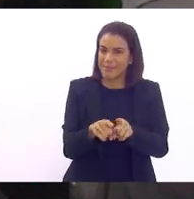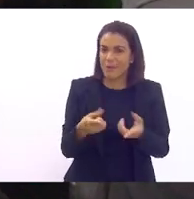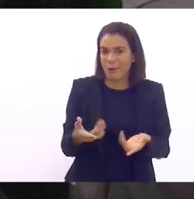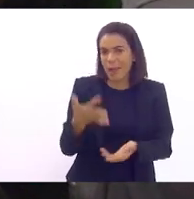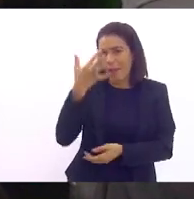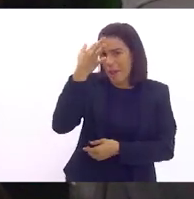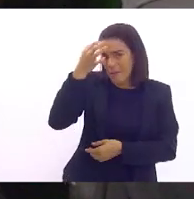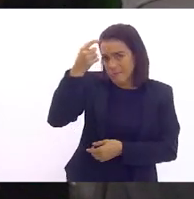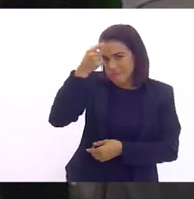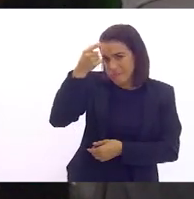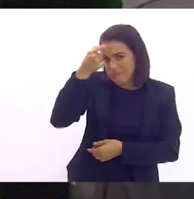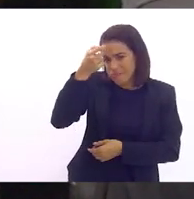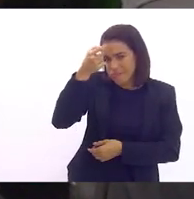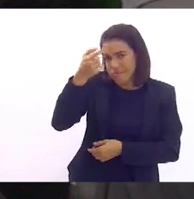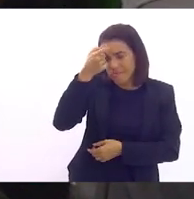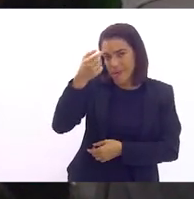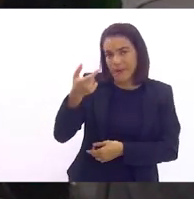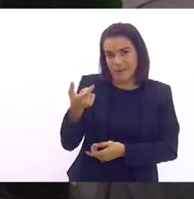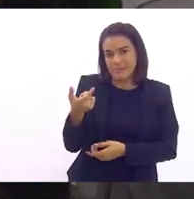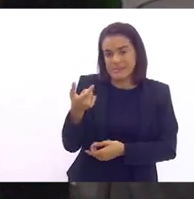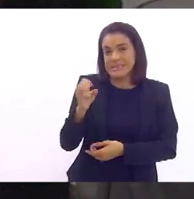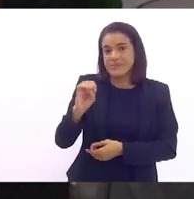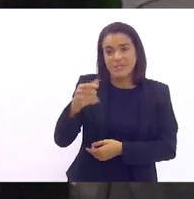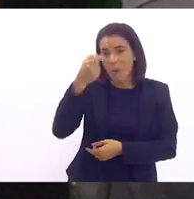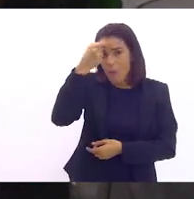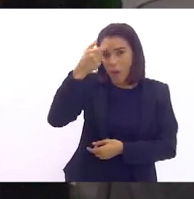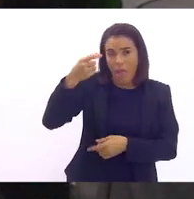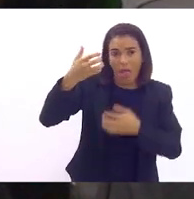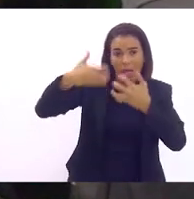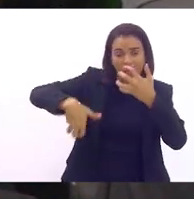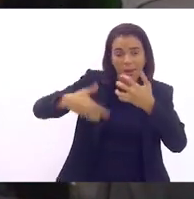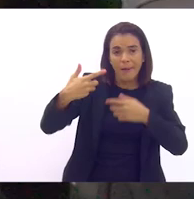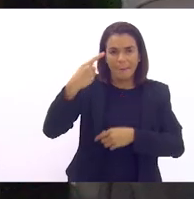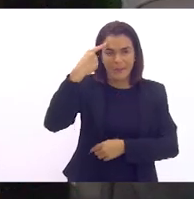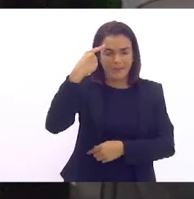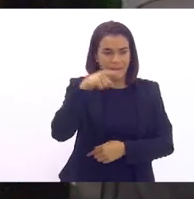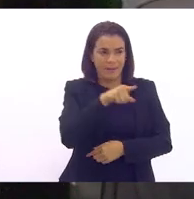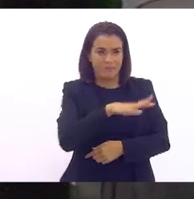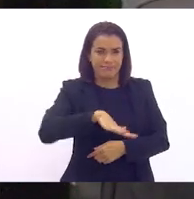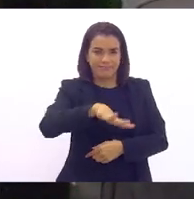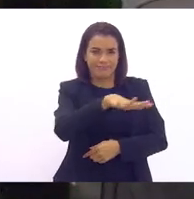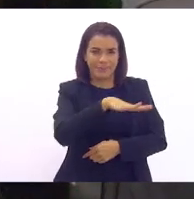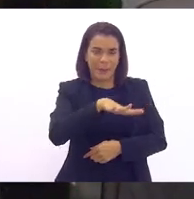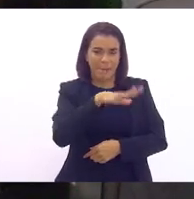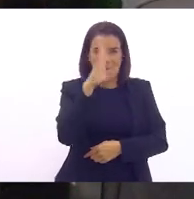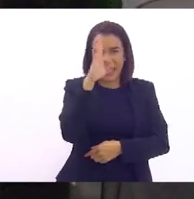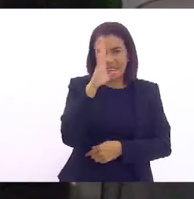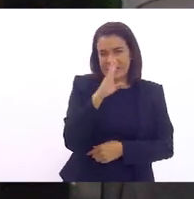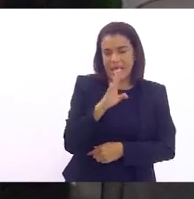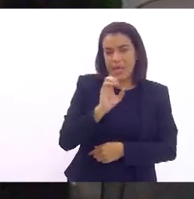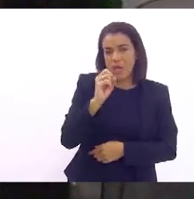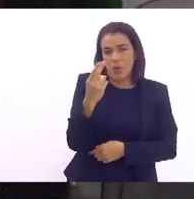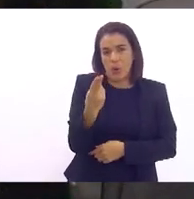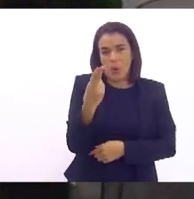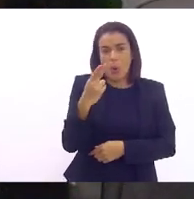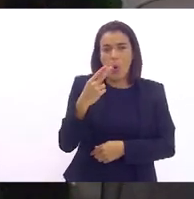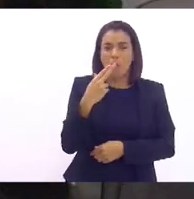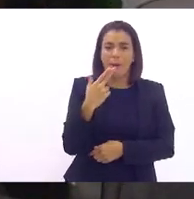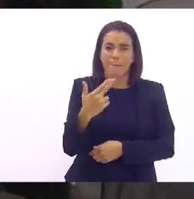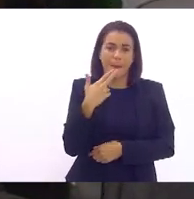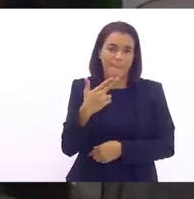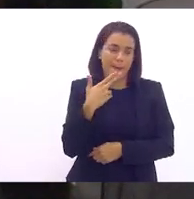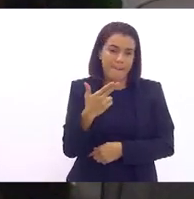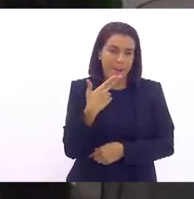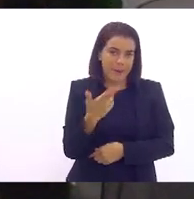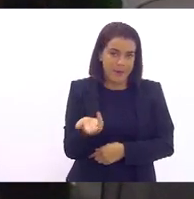Censo você pensar que pesquisadores sejam brasileiros sejam internacionais